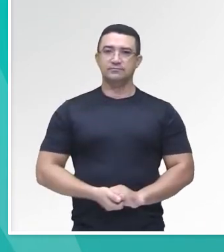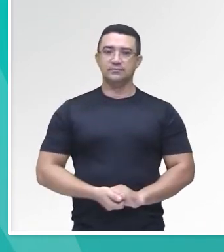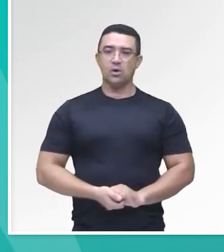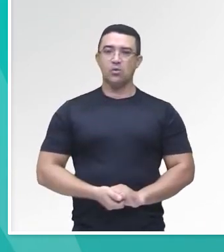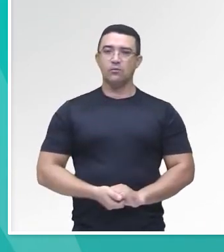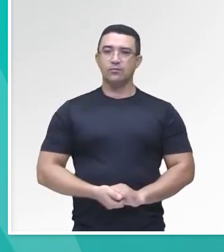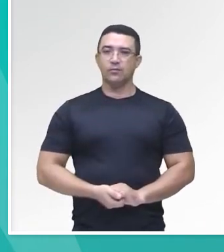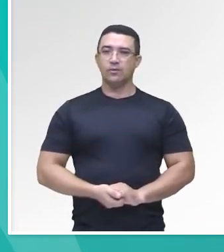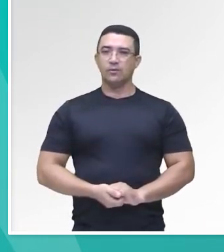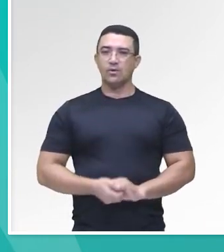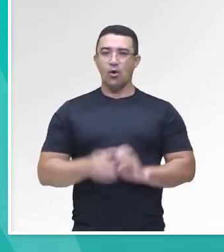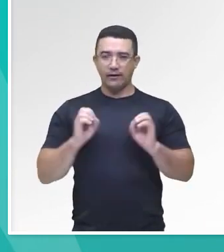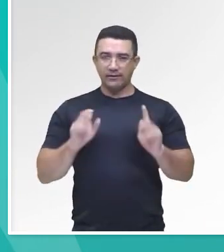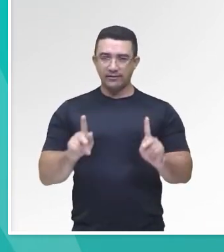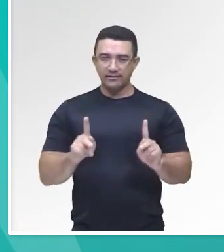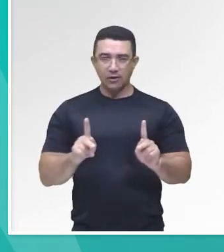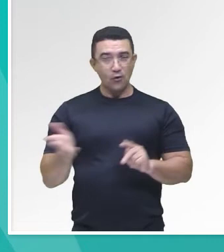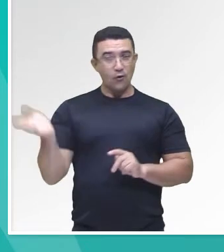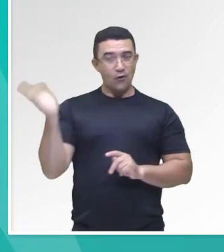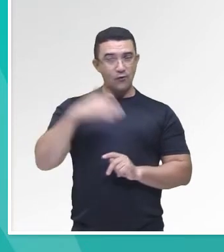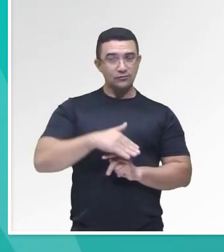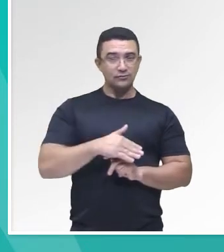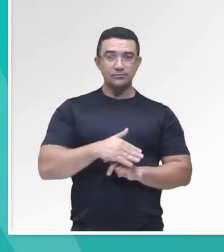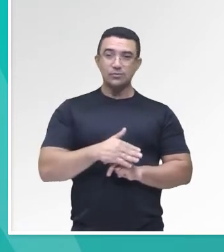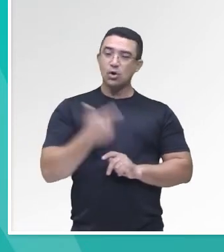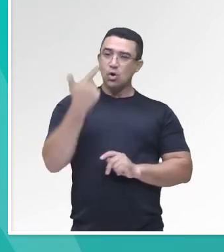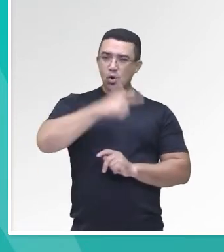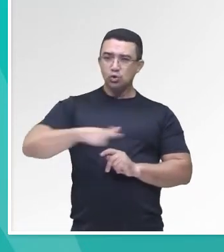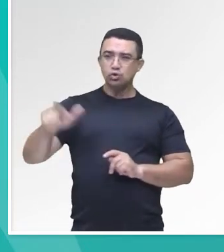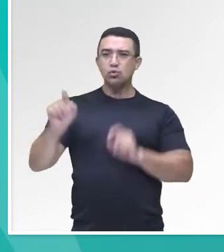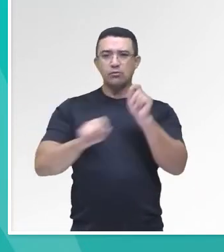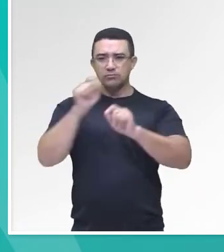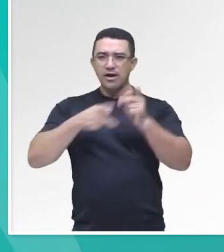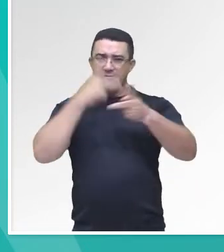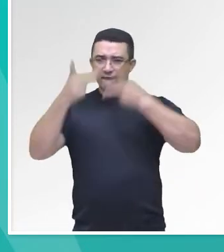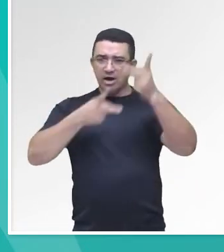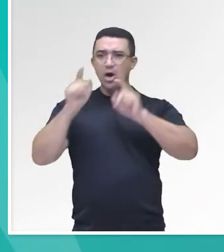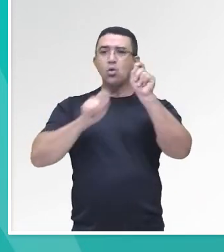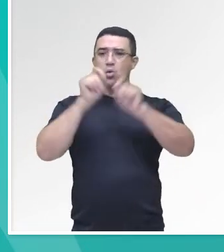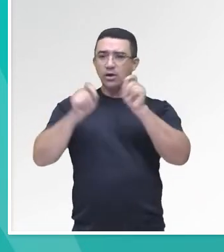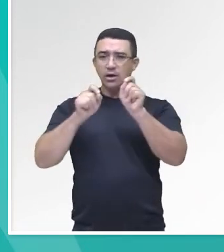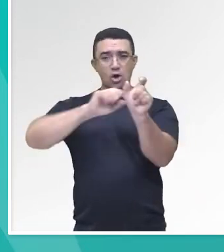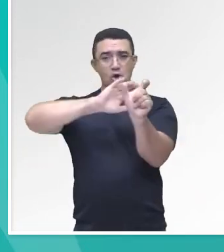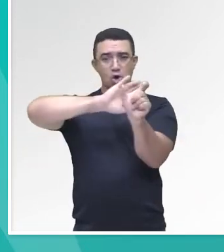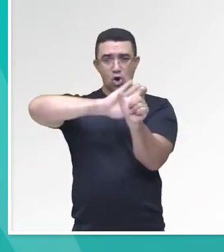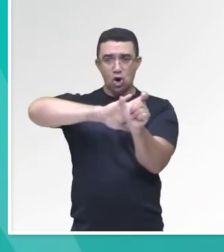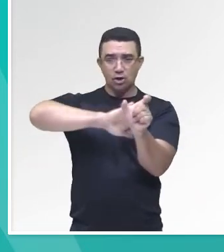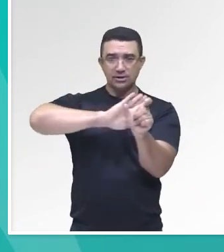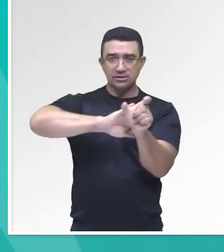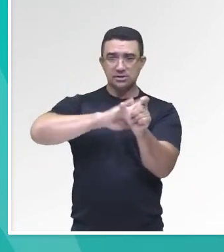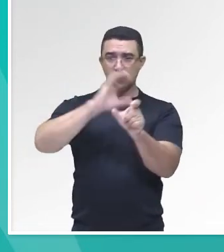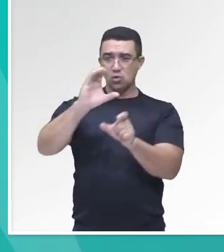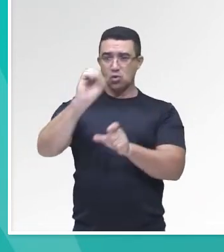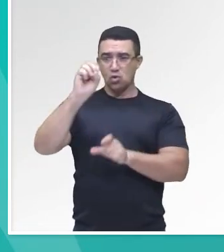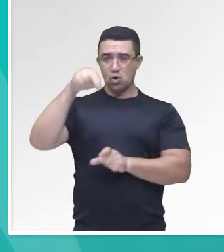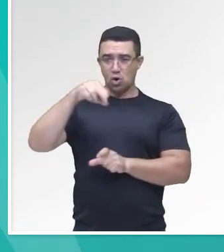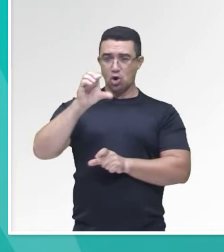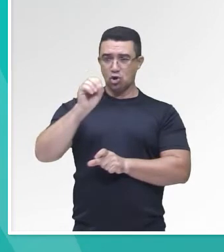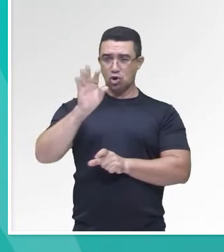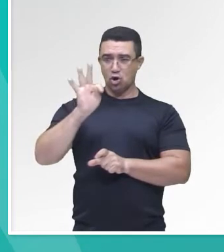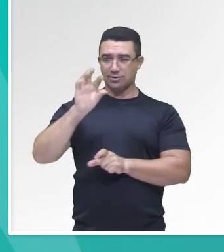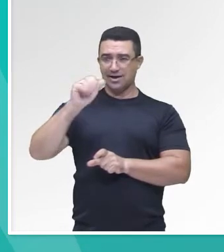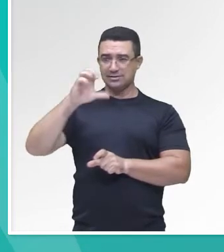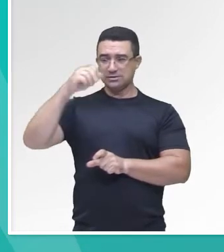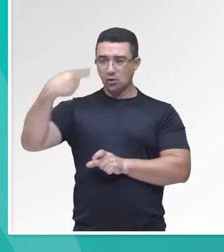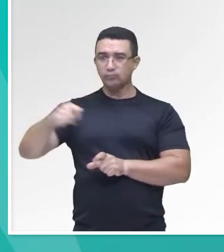continuar com o nosso assunto, vamos falar agora da conotação, o que ela significa, né? Já dei algumas pinceladinhas para vocês